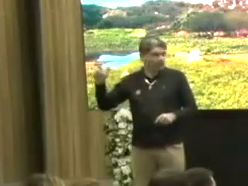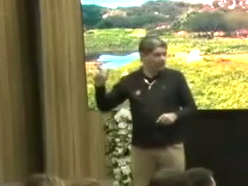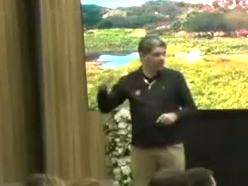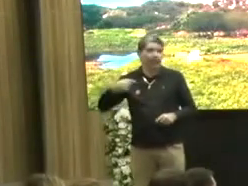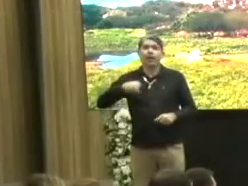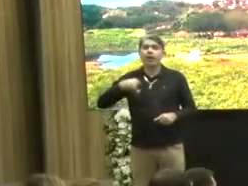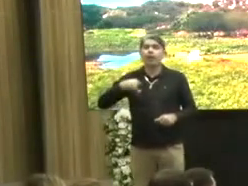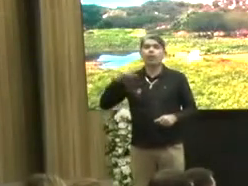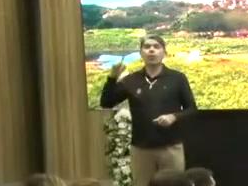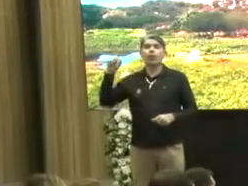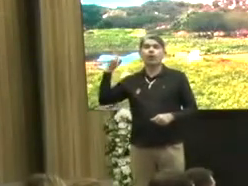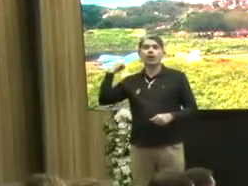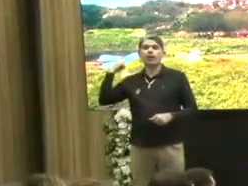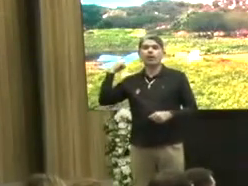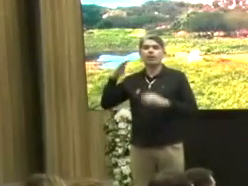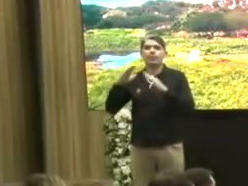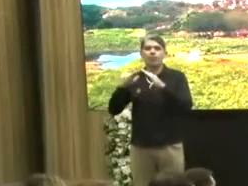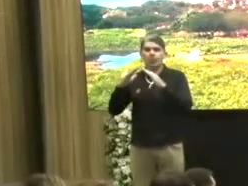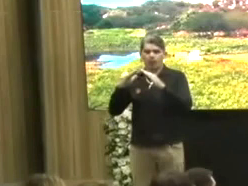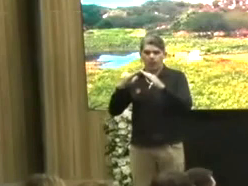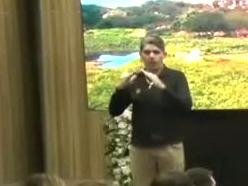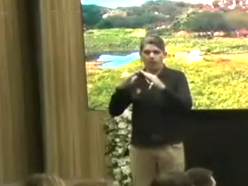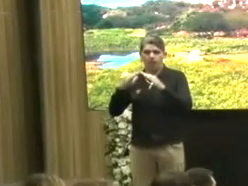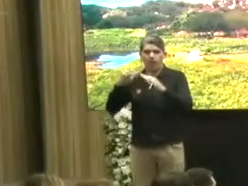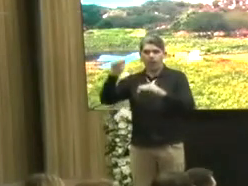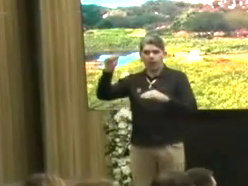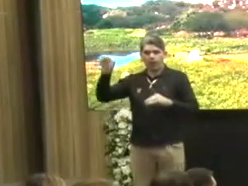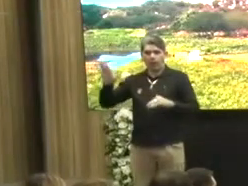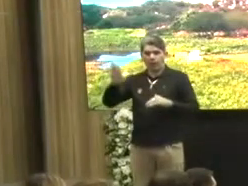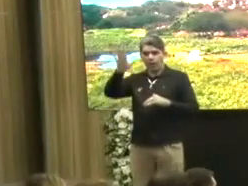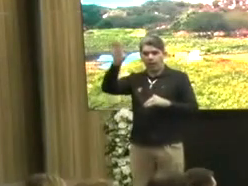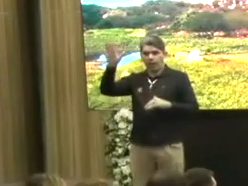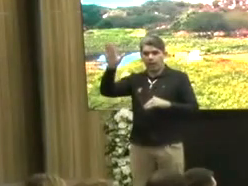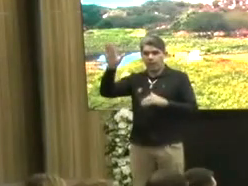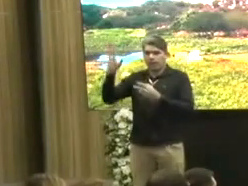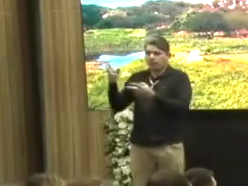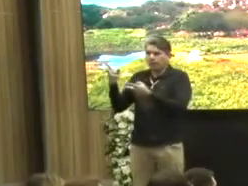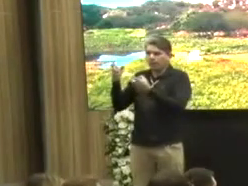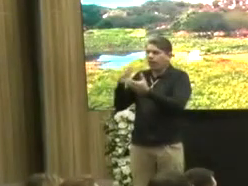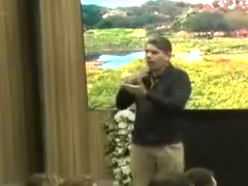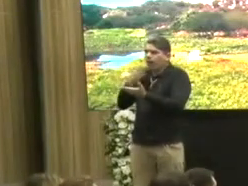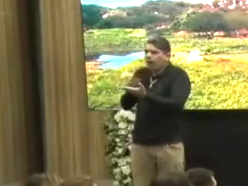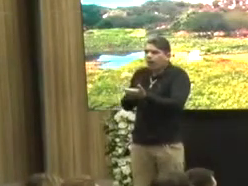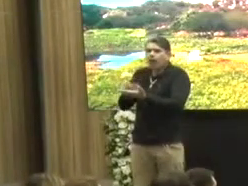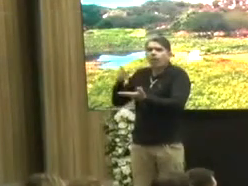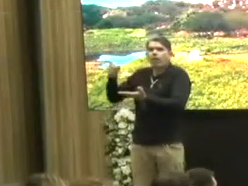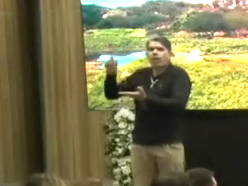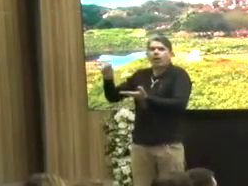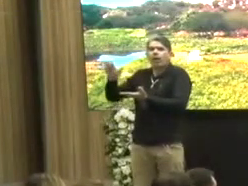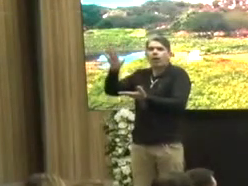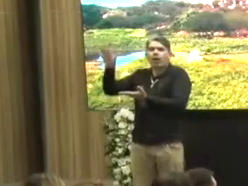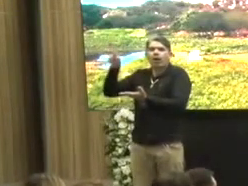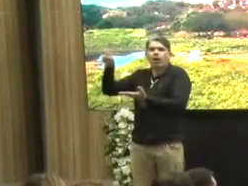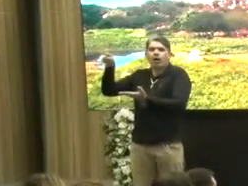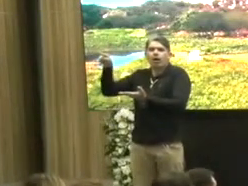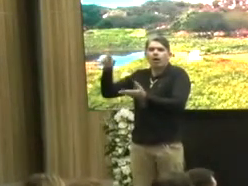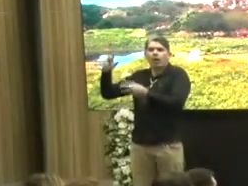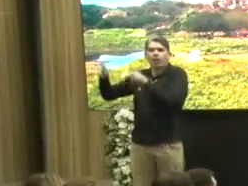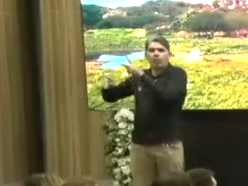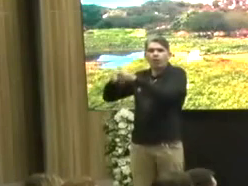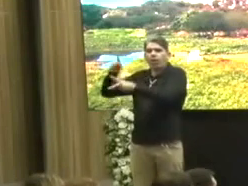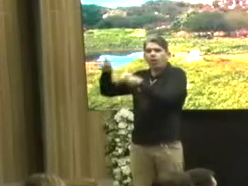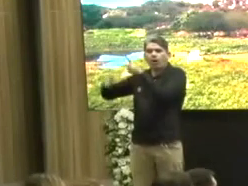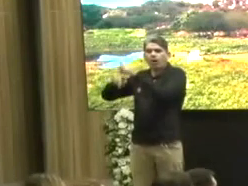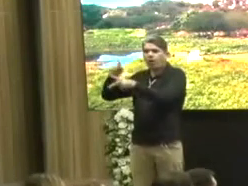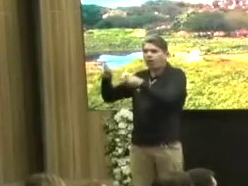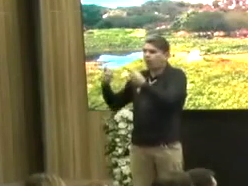na Ásia. Eu fiquei impressionado como os orientais são tudo aquilo que é diferente do que a